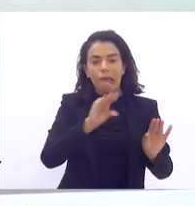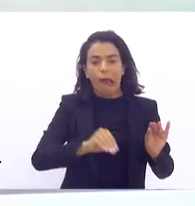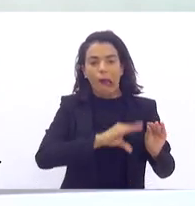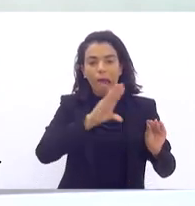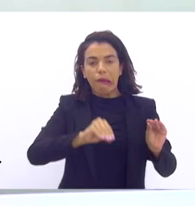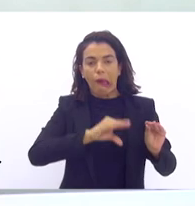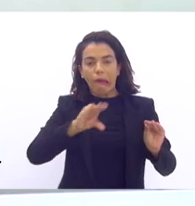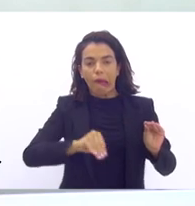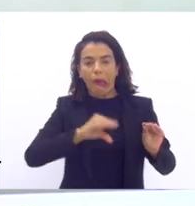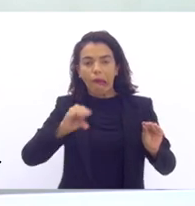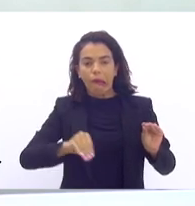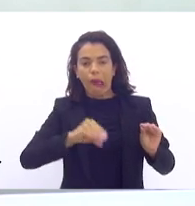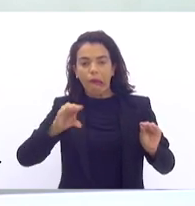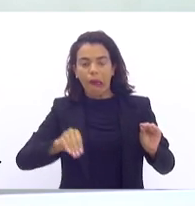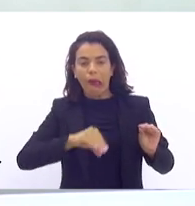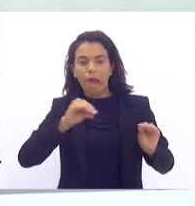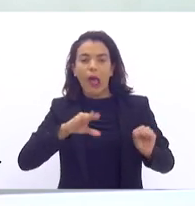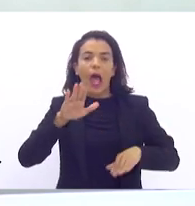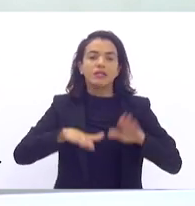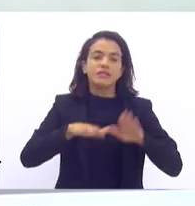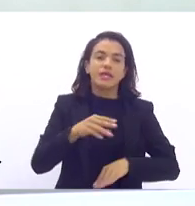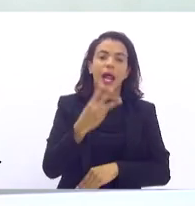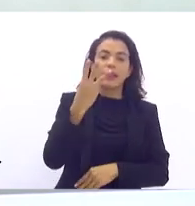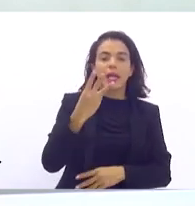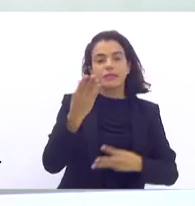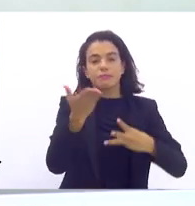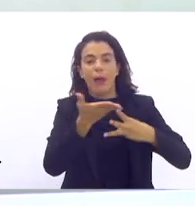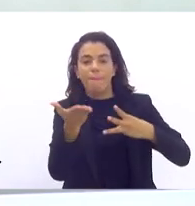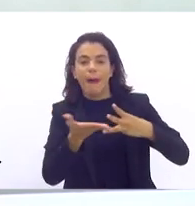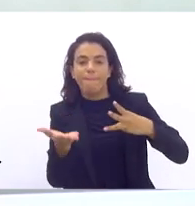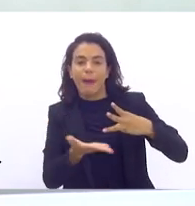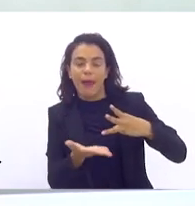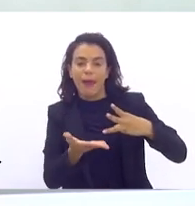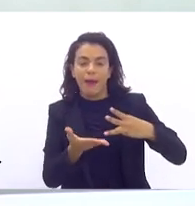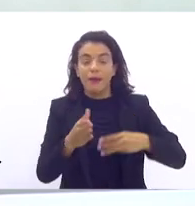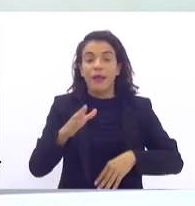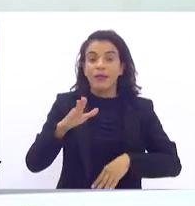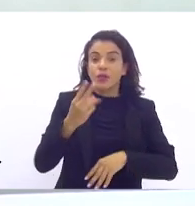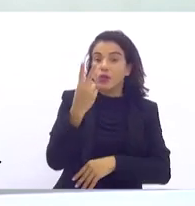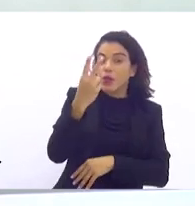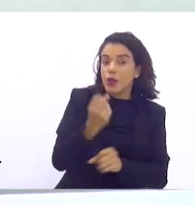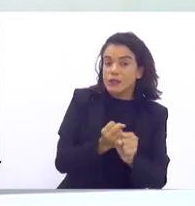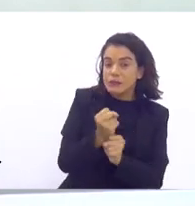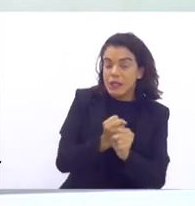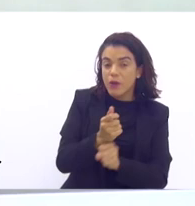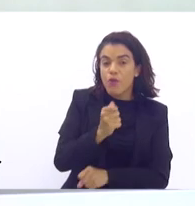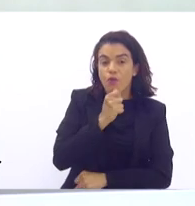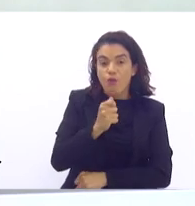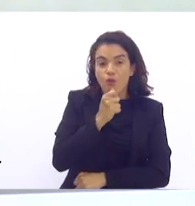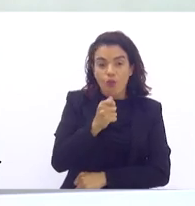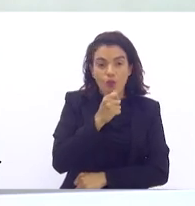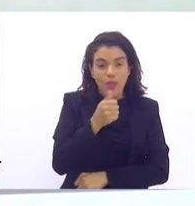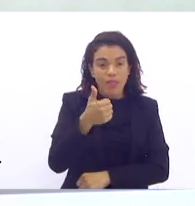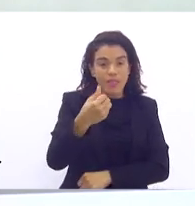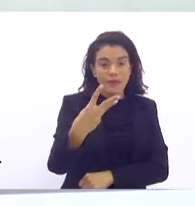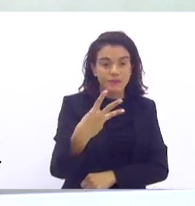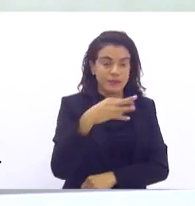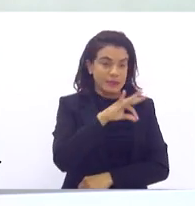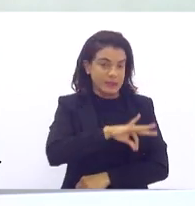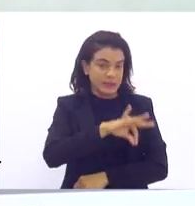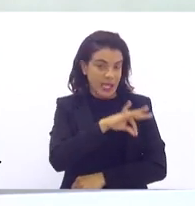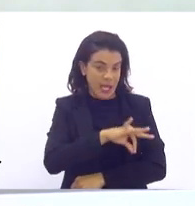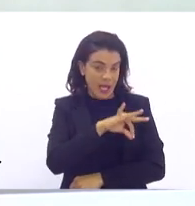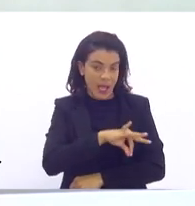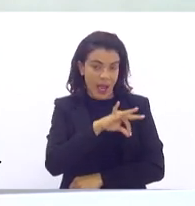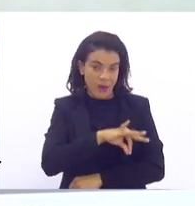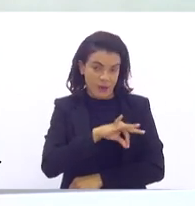três depósitos ao longo do mês pingado o salário ficamos dois anos sem receber décimo terceiro e